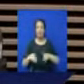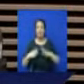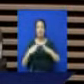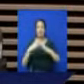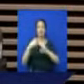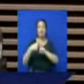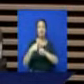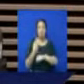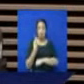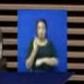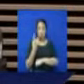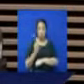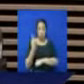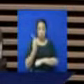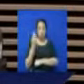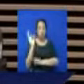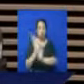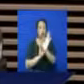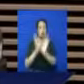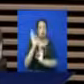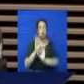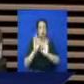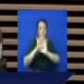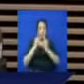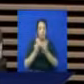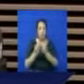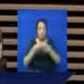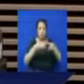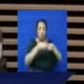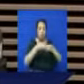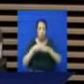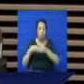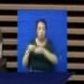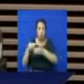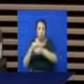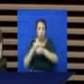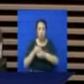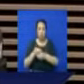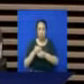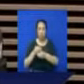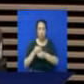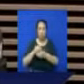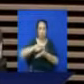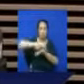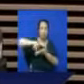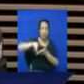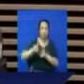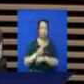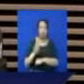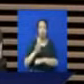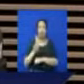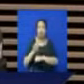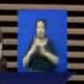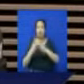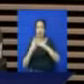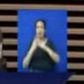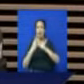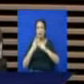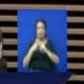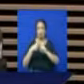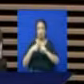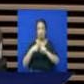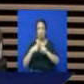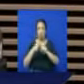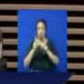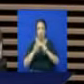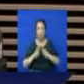Ela se organiza em famílias menores, chamadas de denominações. É a igreja visível, é aquela que você pode ver como